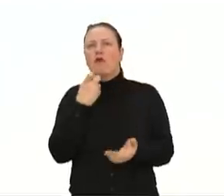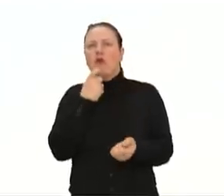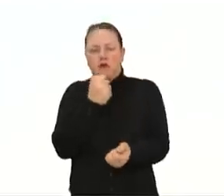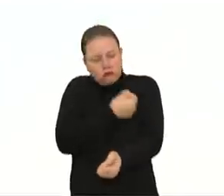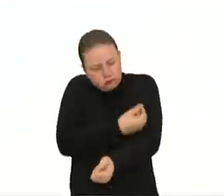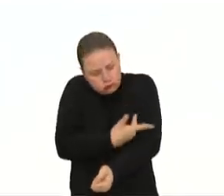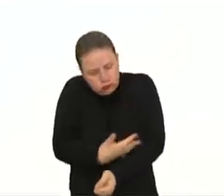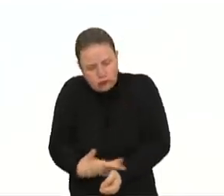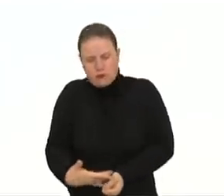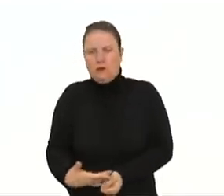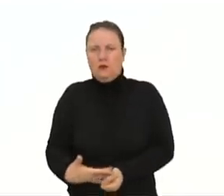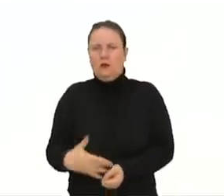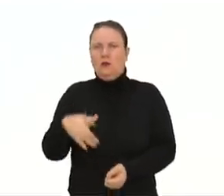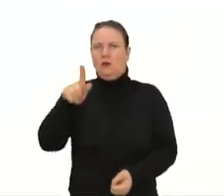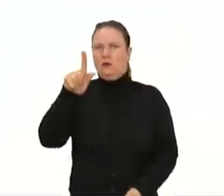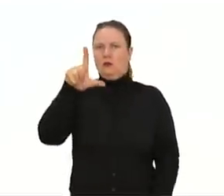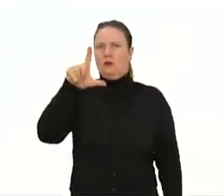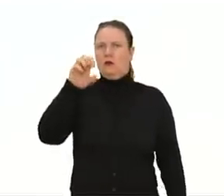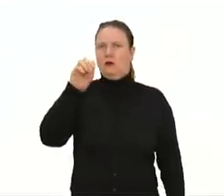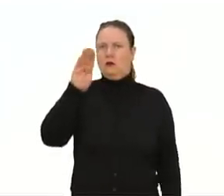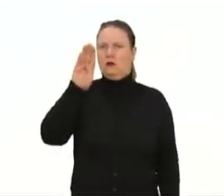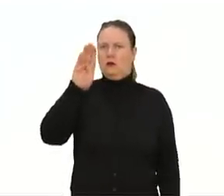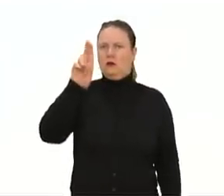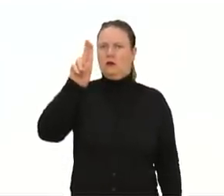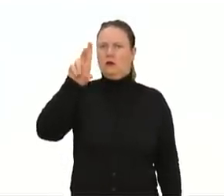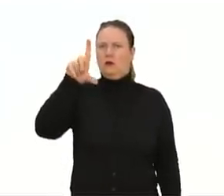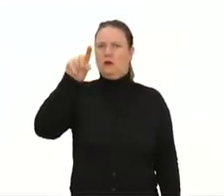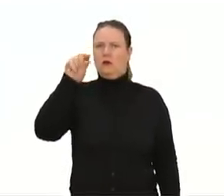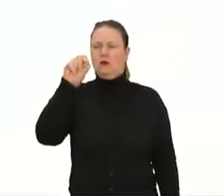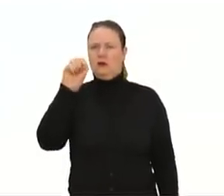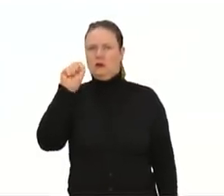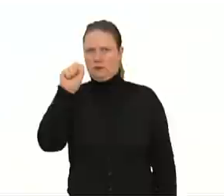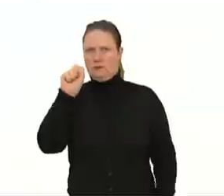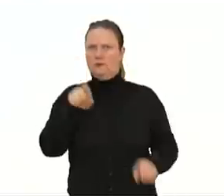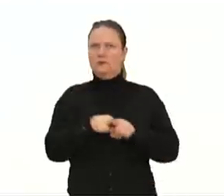vermelhos. Então olha só o valor dessa pessoa que fez o exame.